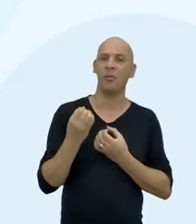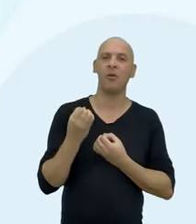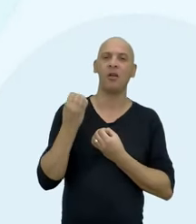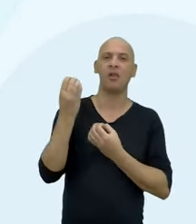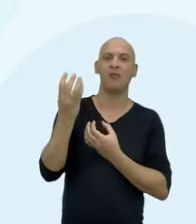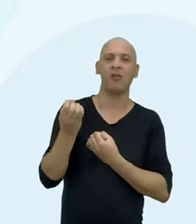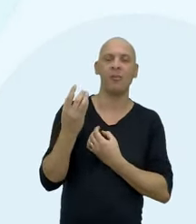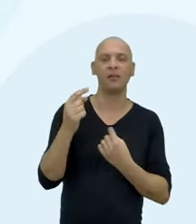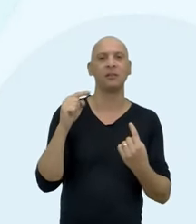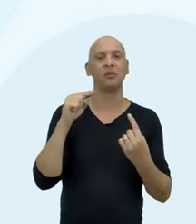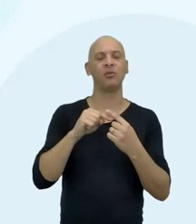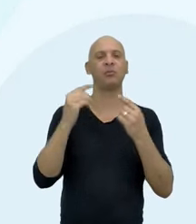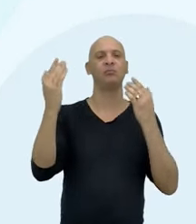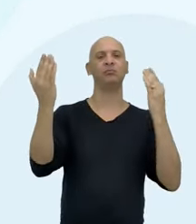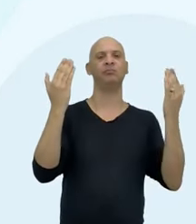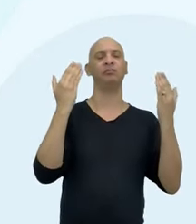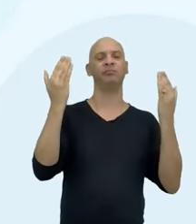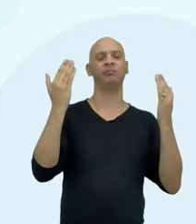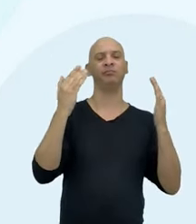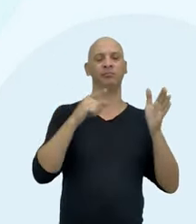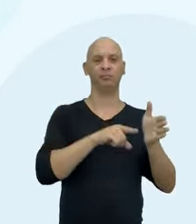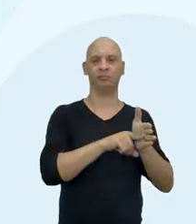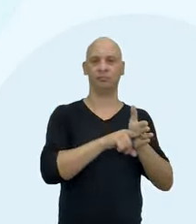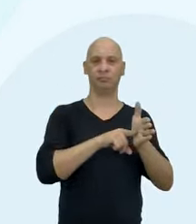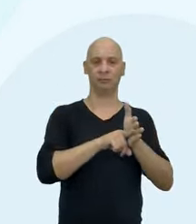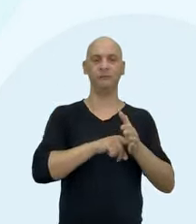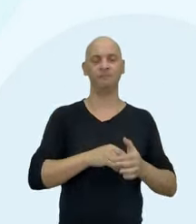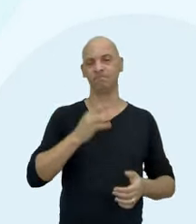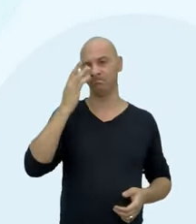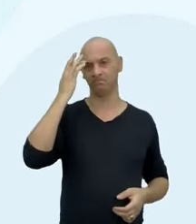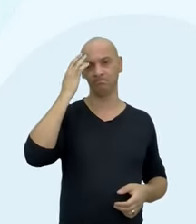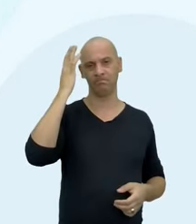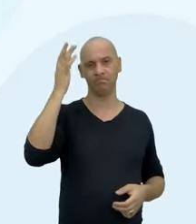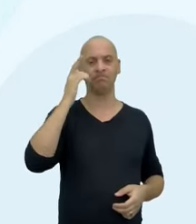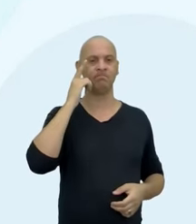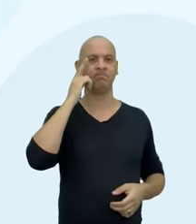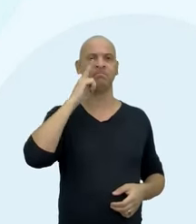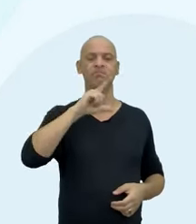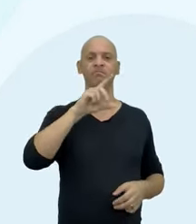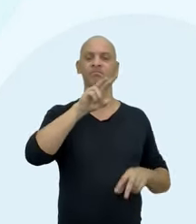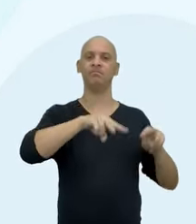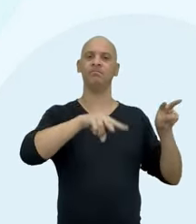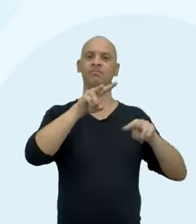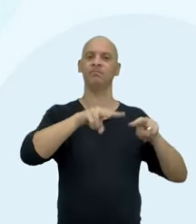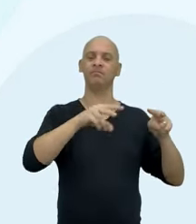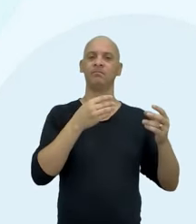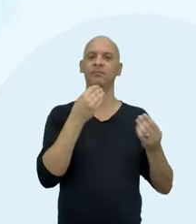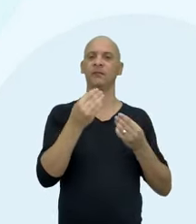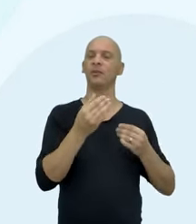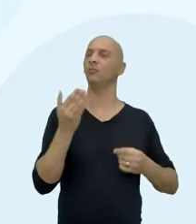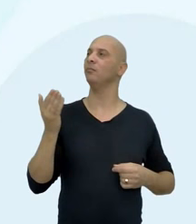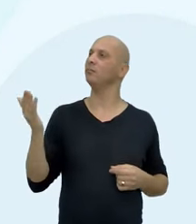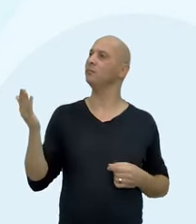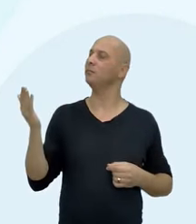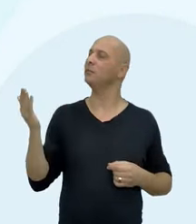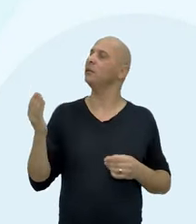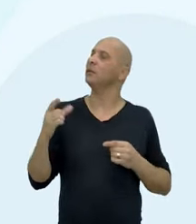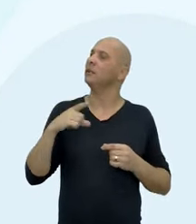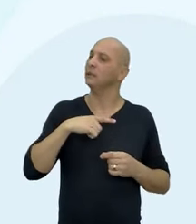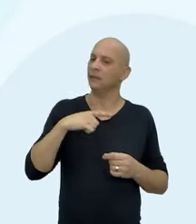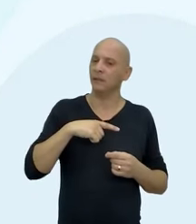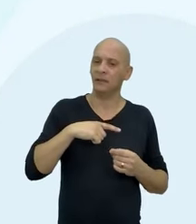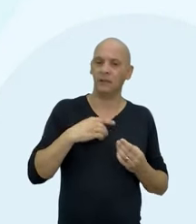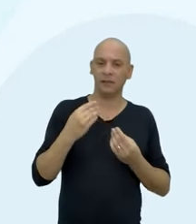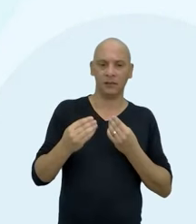em relação a uma pesquisa então aqui fica muito fácil da gente poder observar Como que é o comportamento